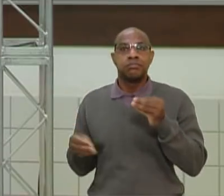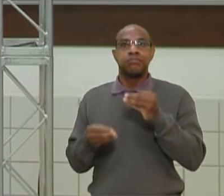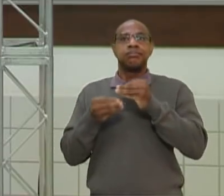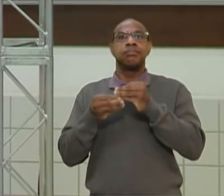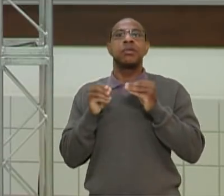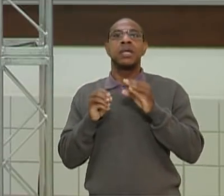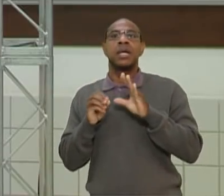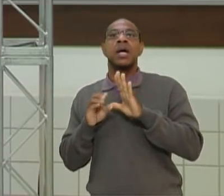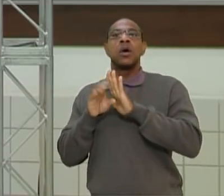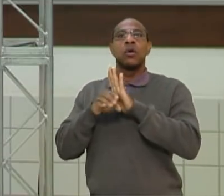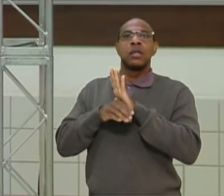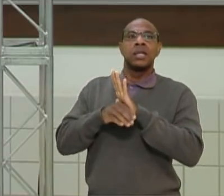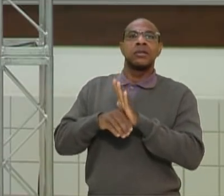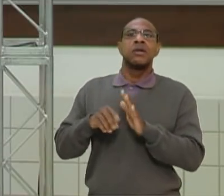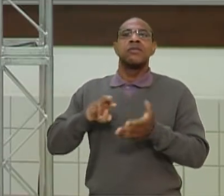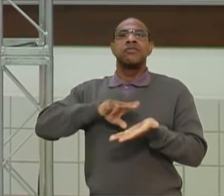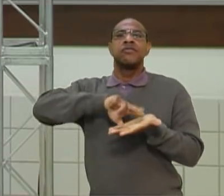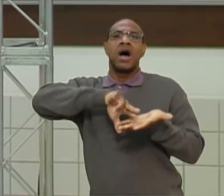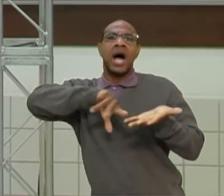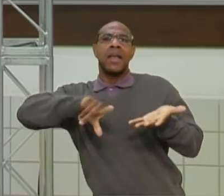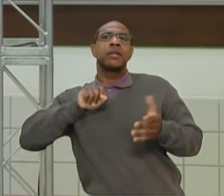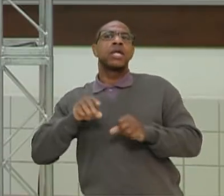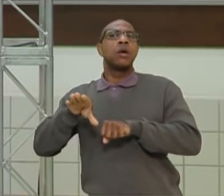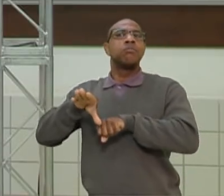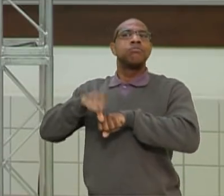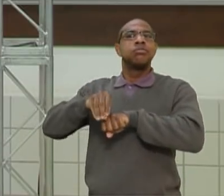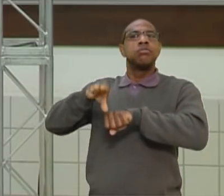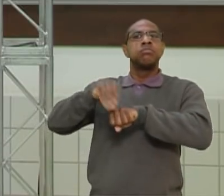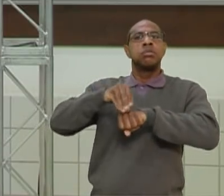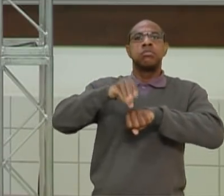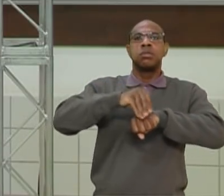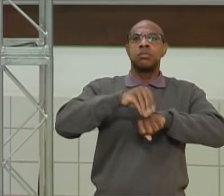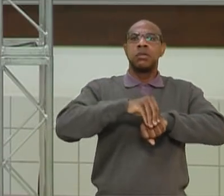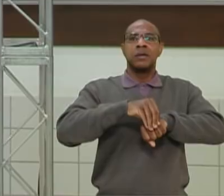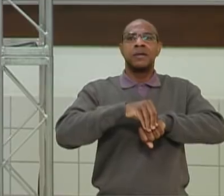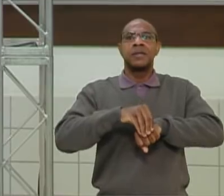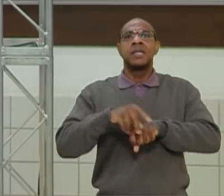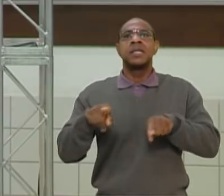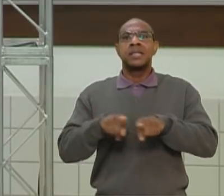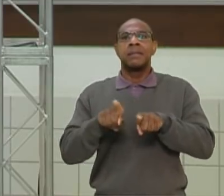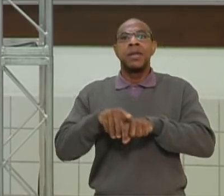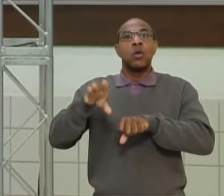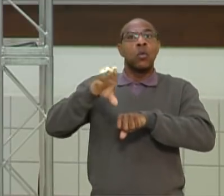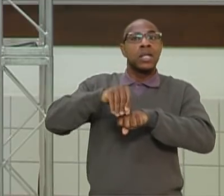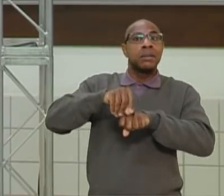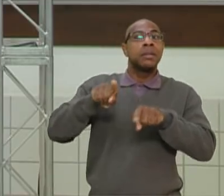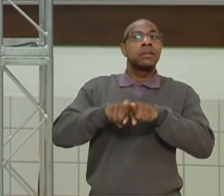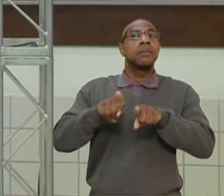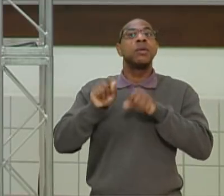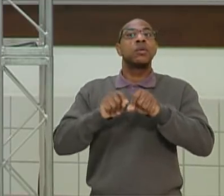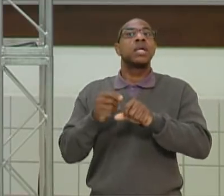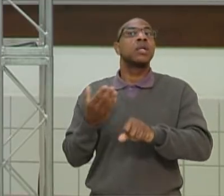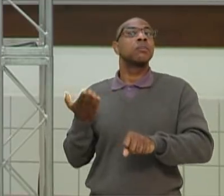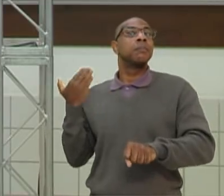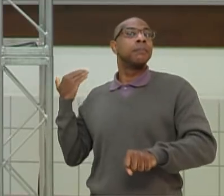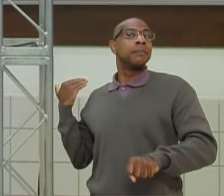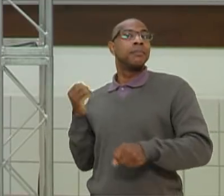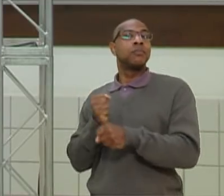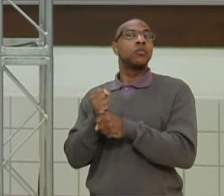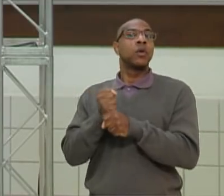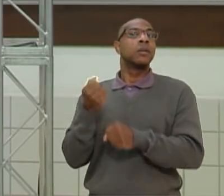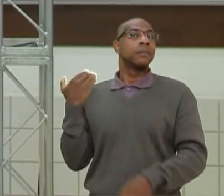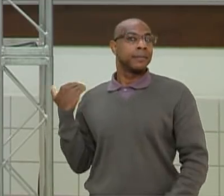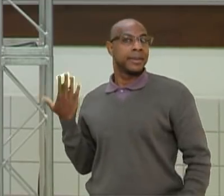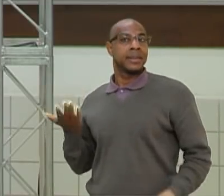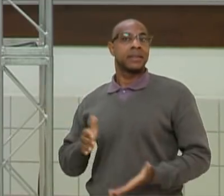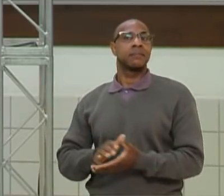de vários conhecimentos que a gente teve nesse ano e também conhecimentos do ano passado. Então a gente vai relembrar vários